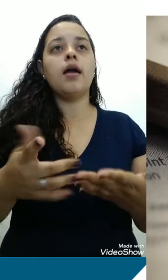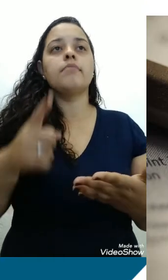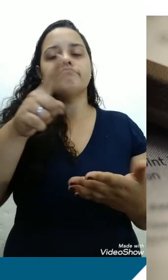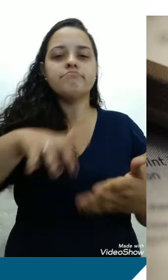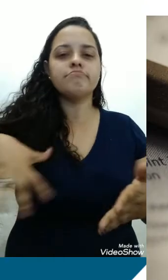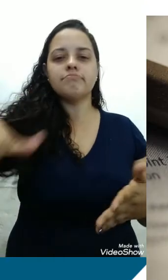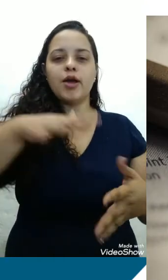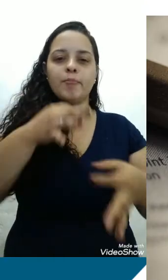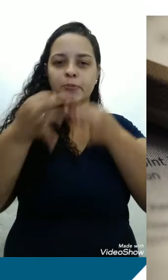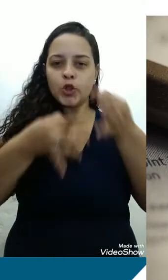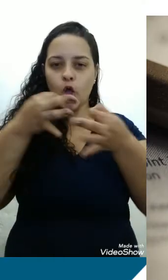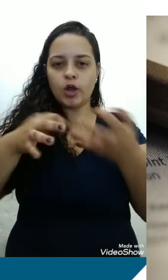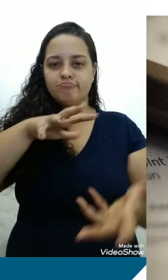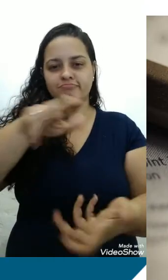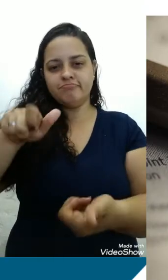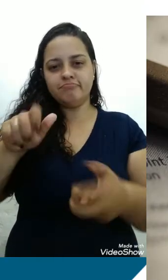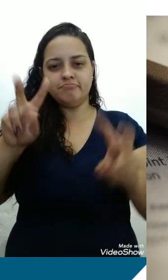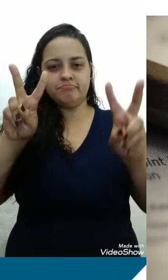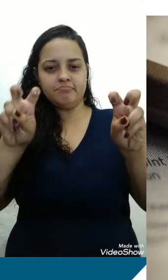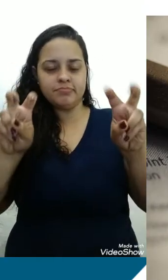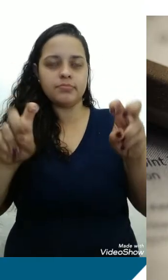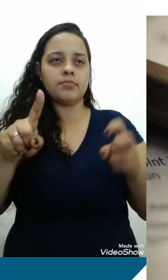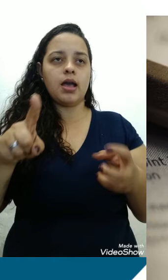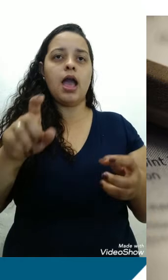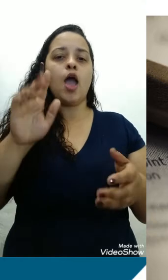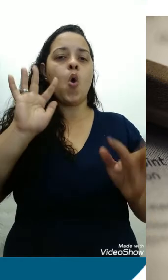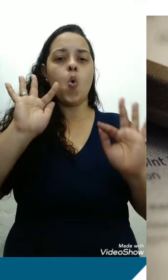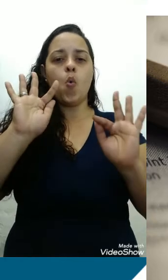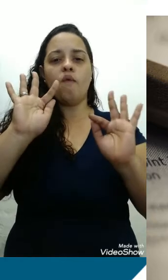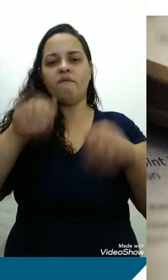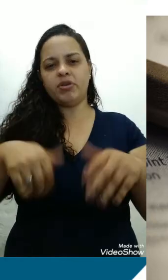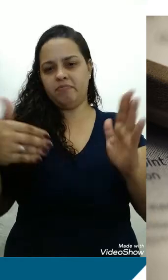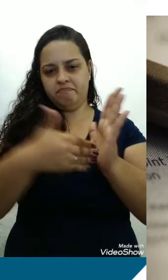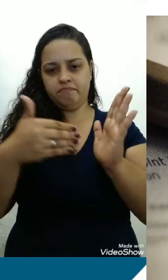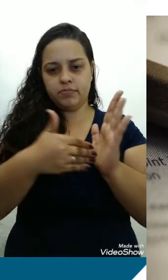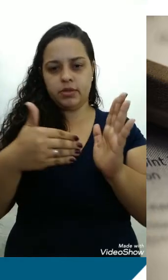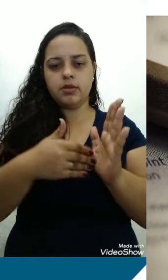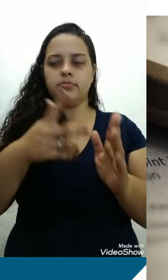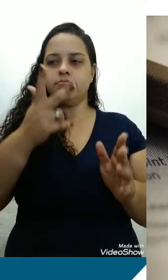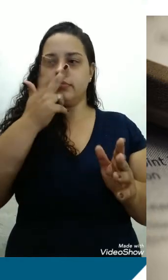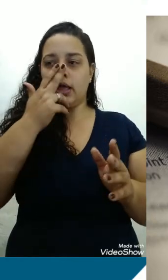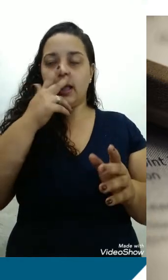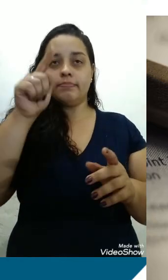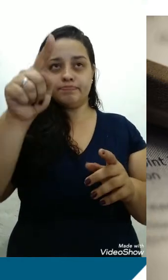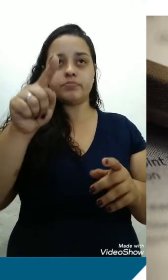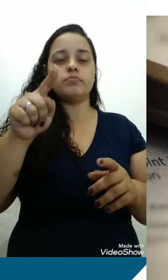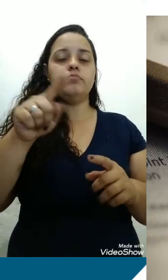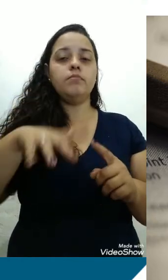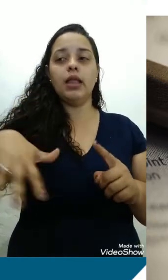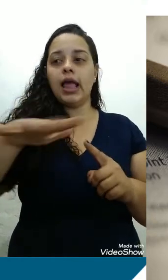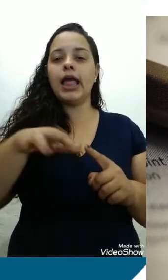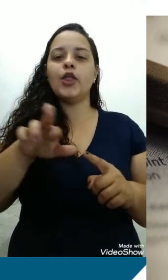O repertório sociocultural é o terceiro e último aspecto que a competência 2 analisa. Ao contrário do que possa parecer, o